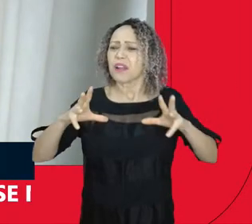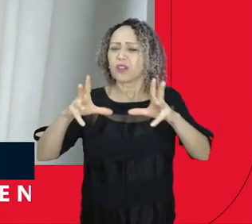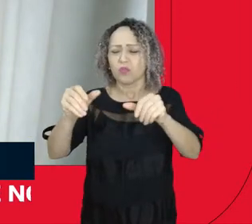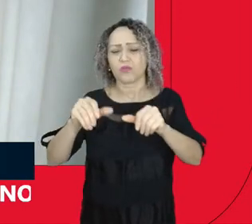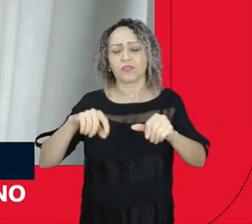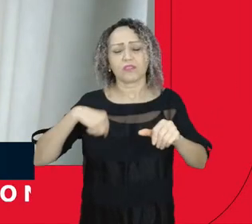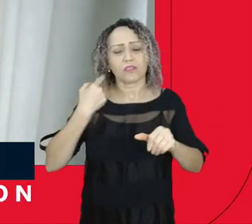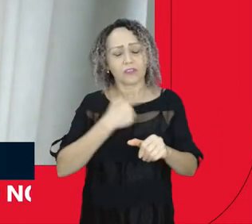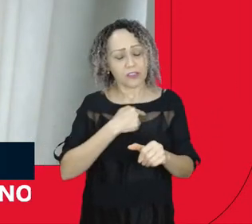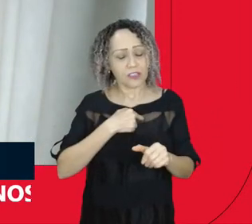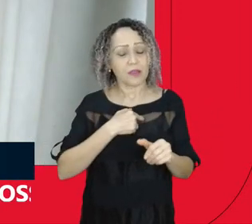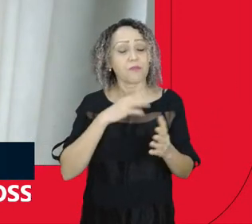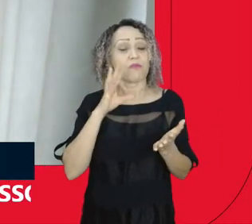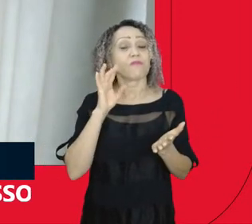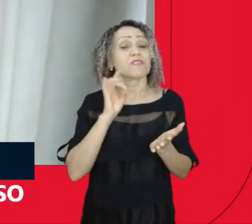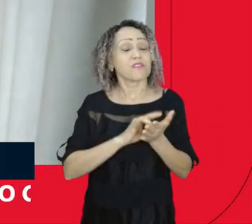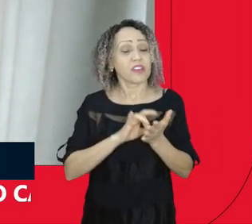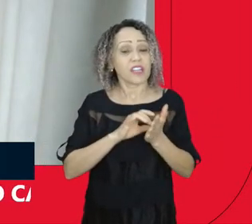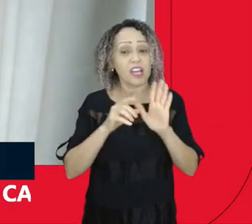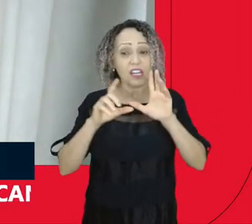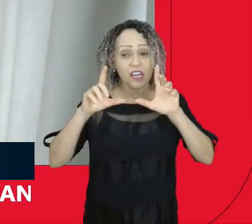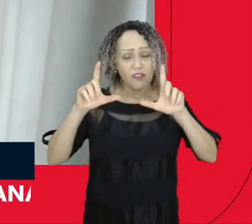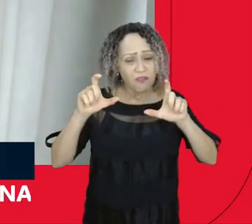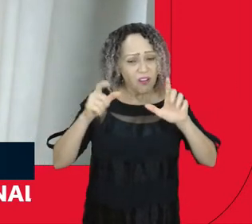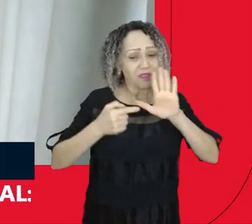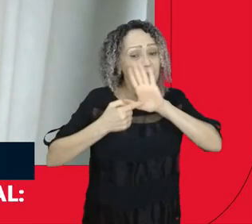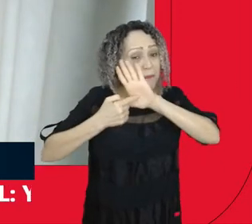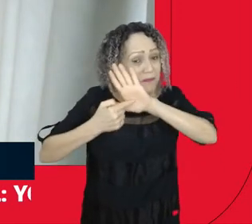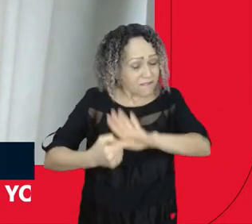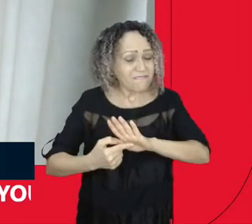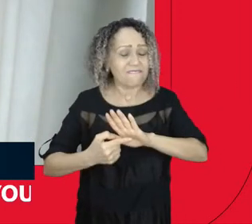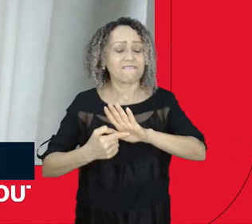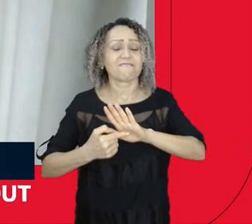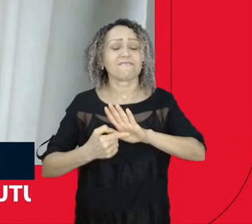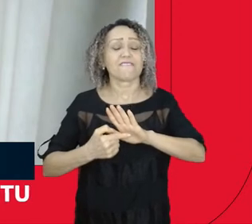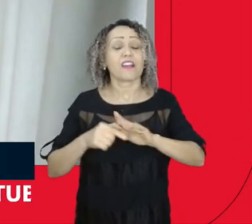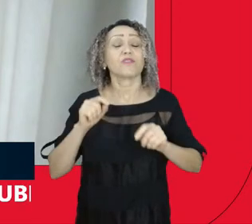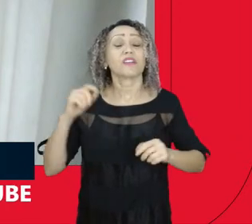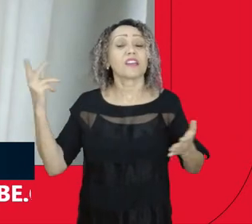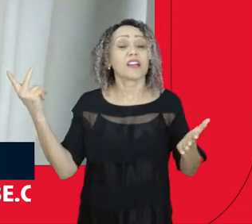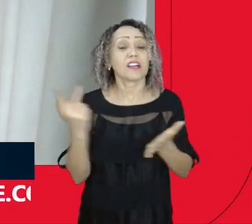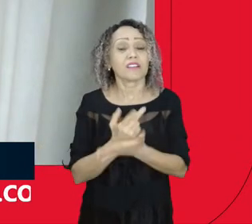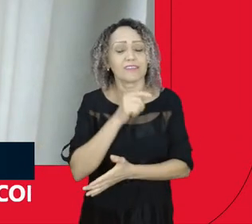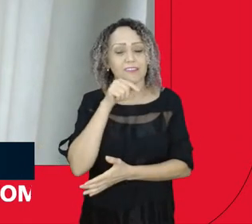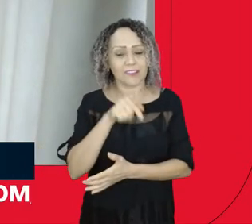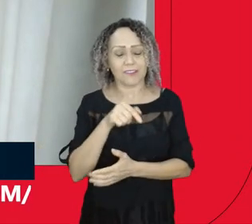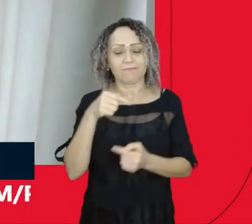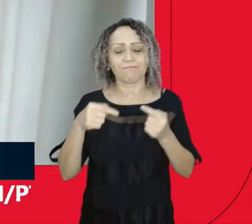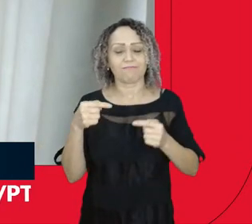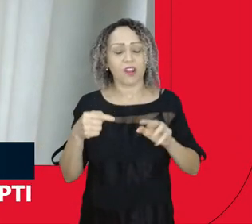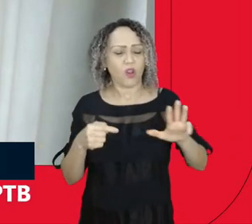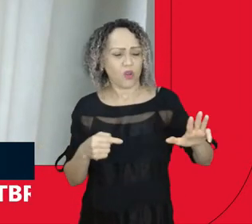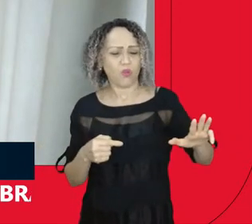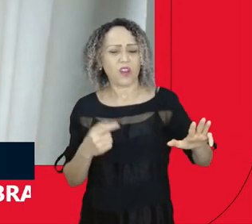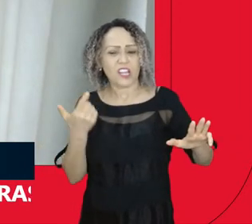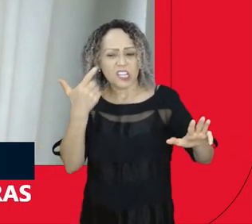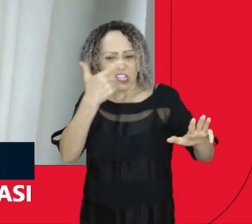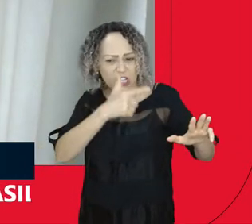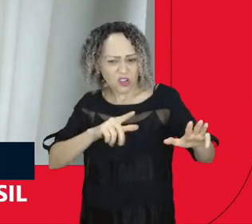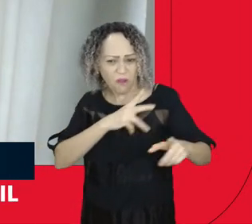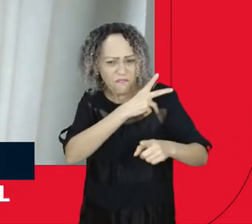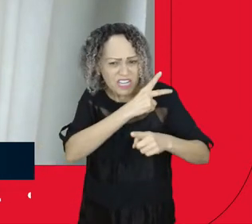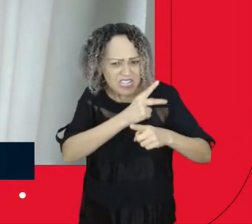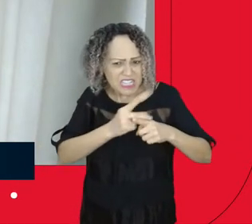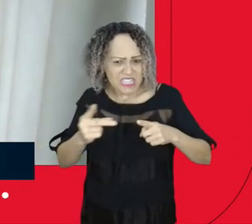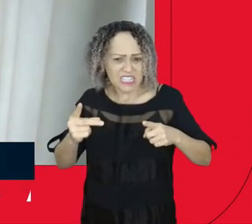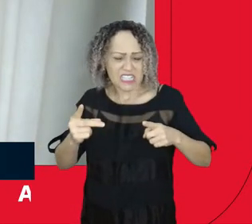fotos assim, muito significativas do alcance dessas políticas. Então, Lula vai ganhar de novo aqui. Nós vamos ampliar